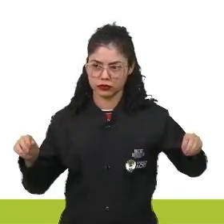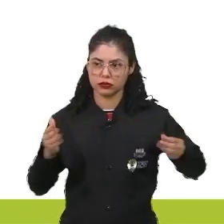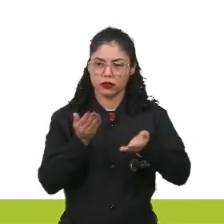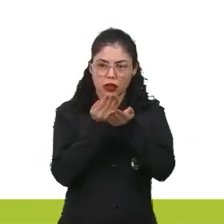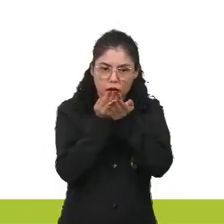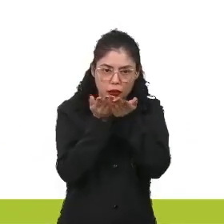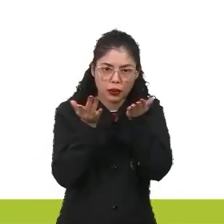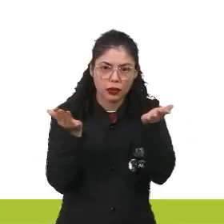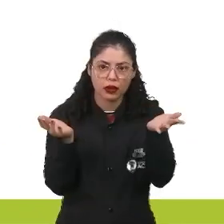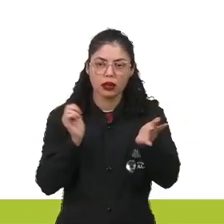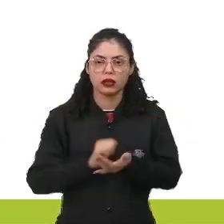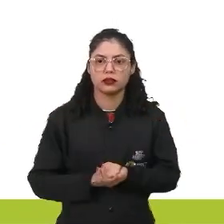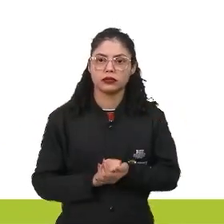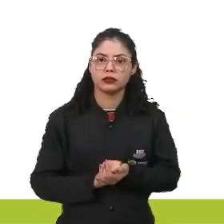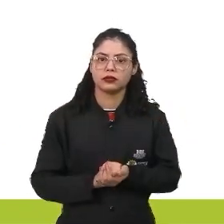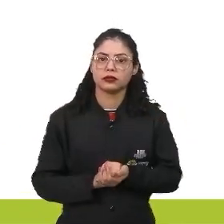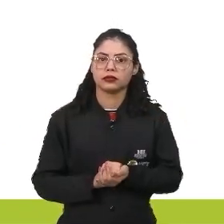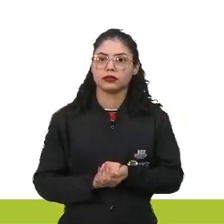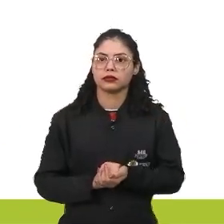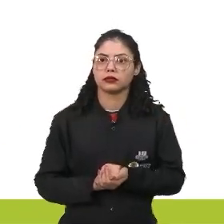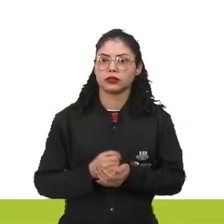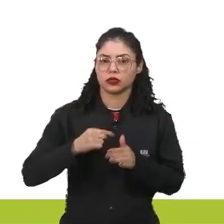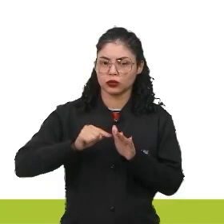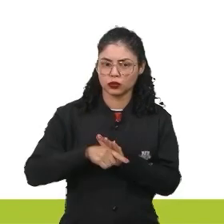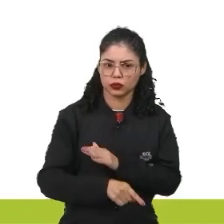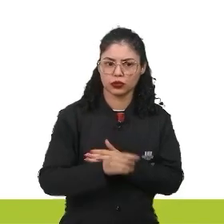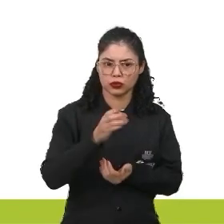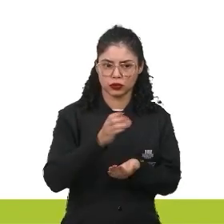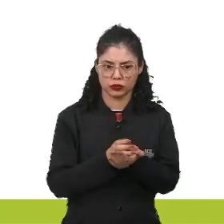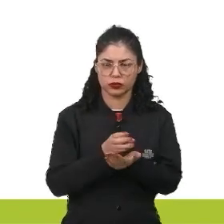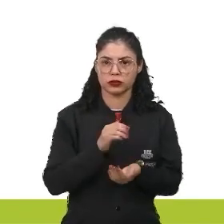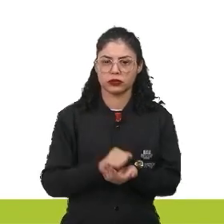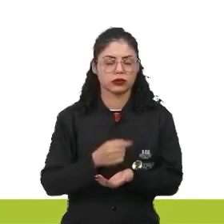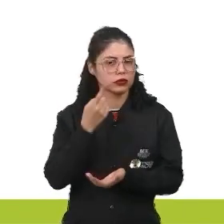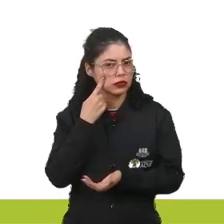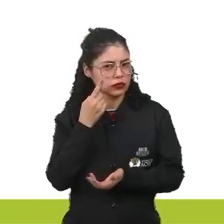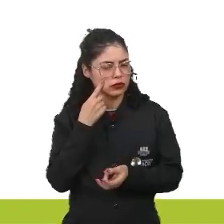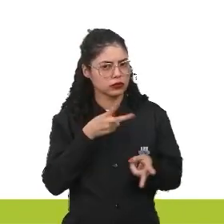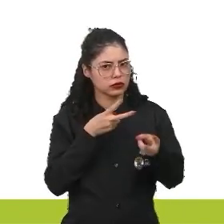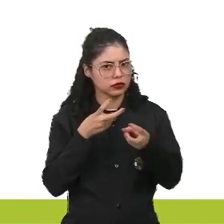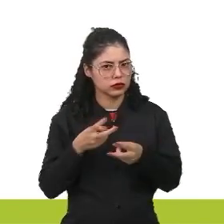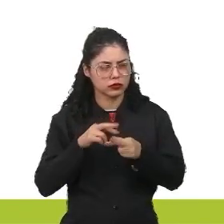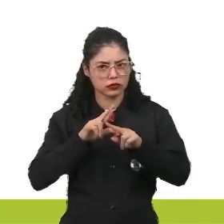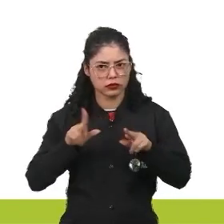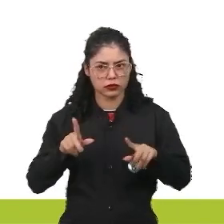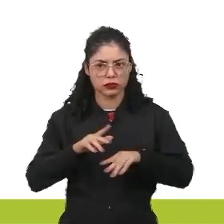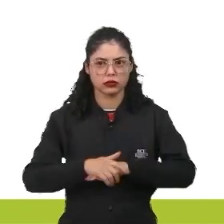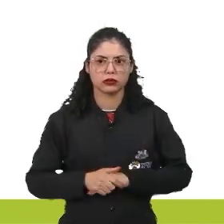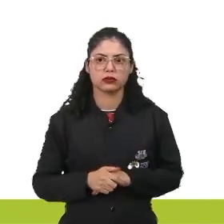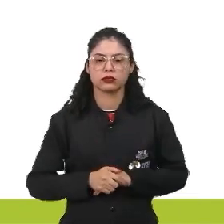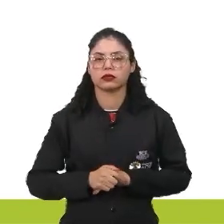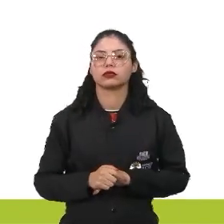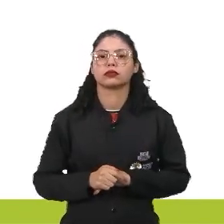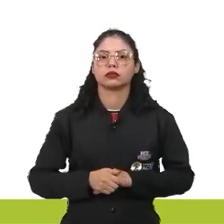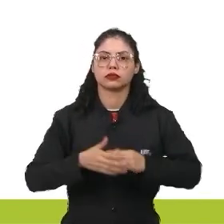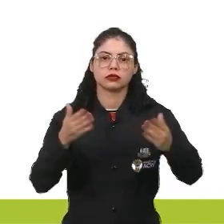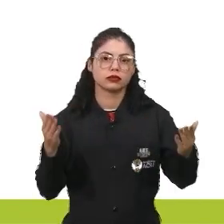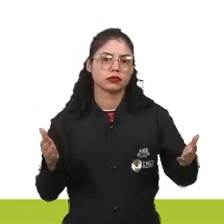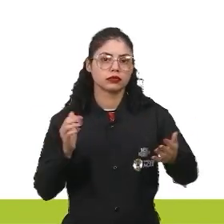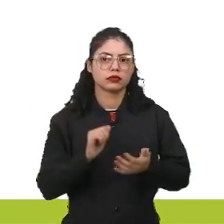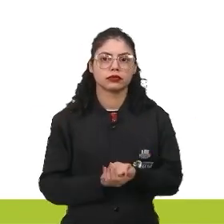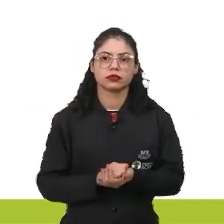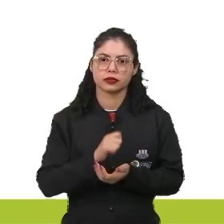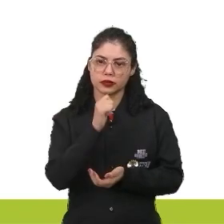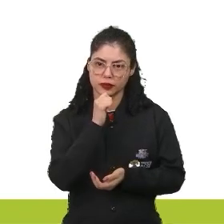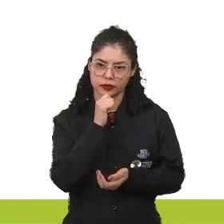ficar depositada ao fundo. Observou a diferença? Essa é a diferença, então. Foi por